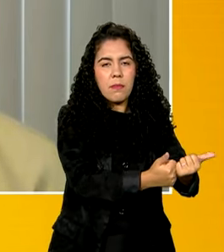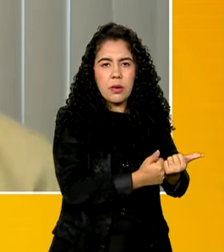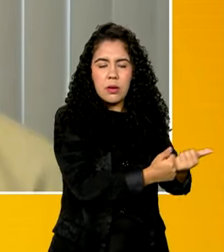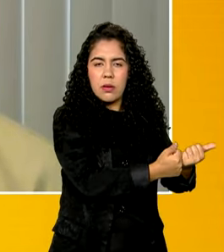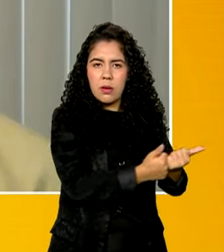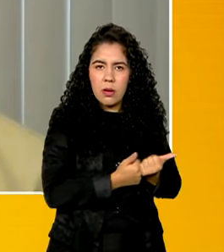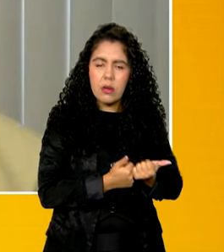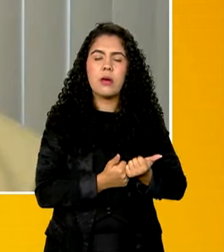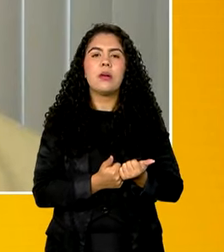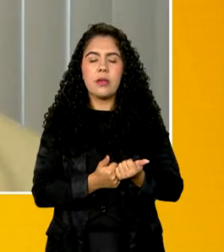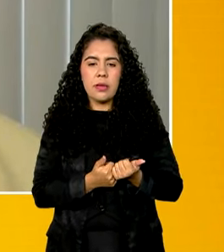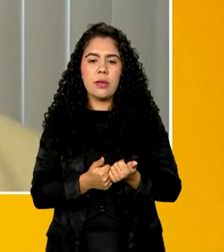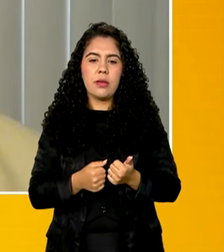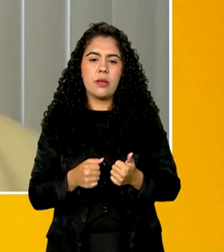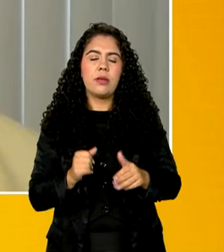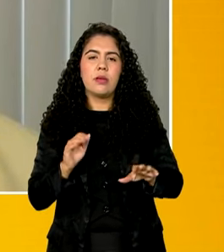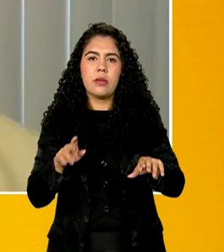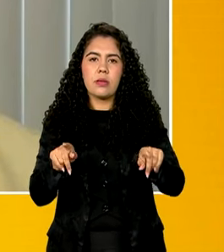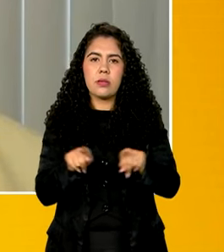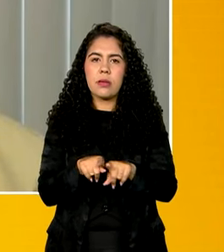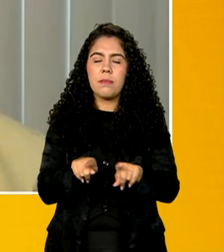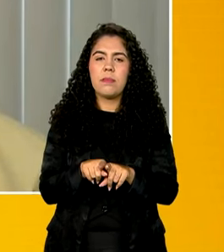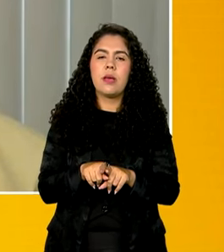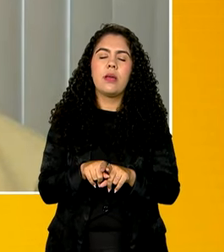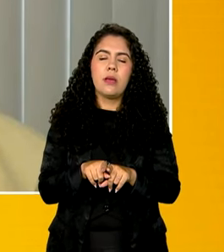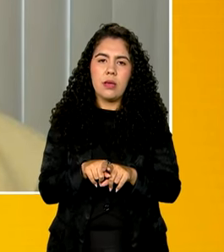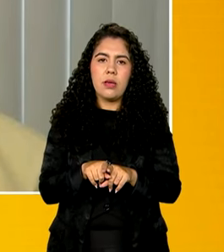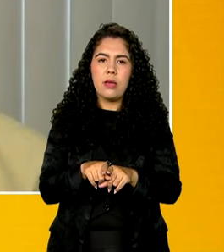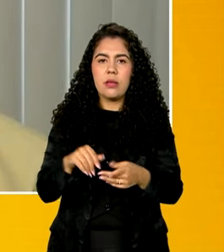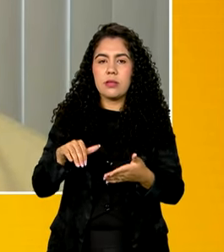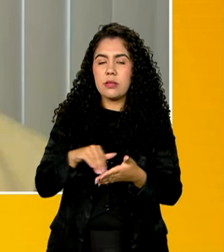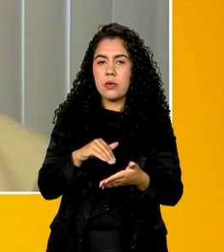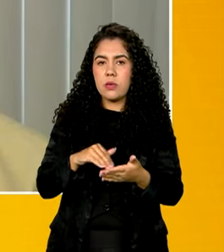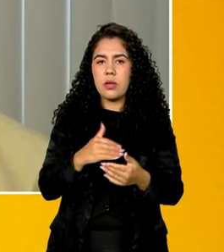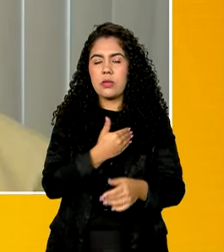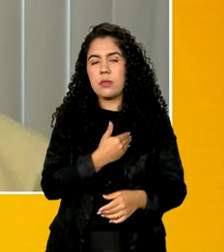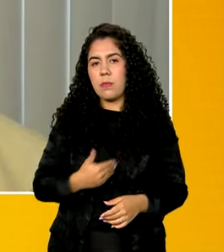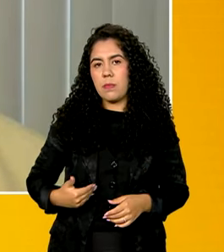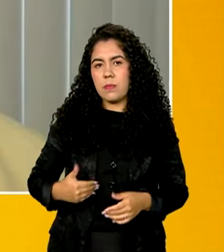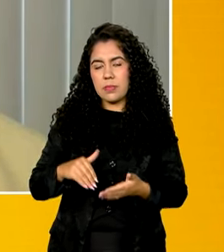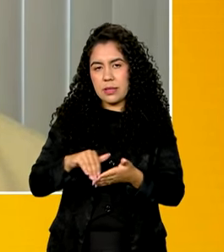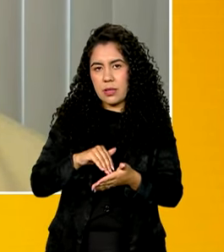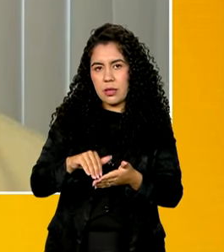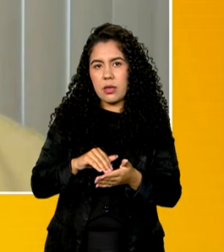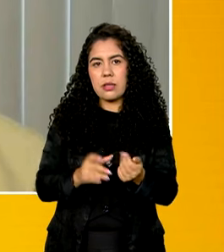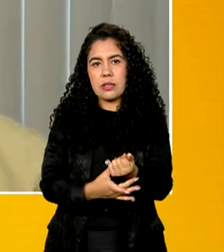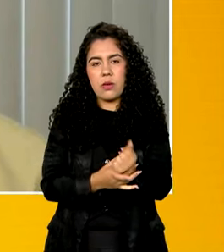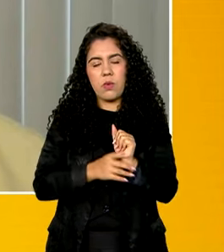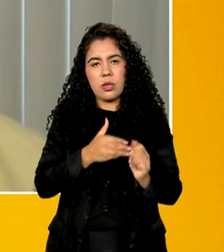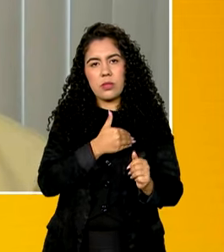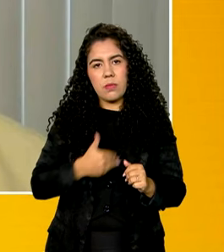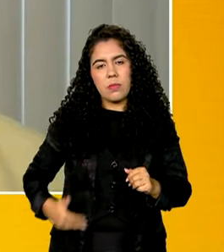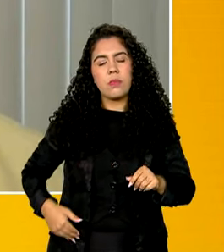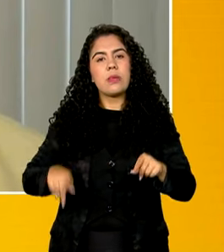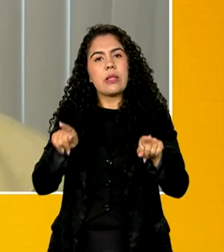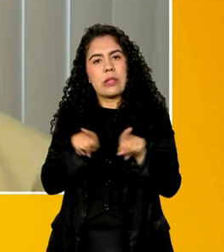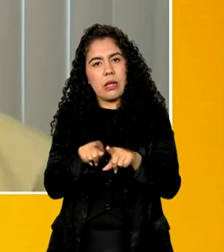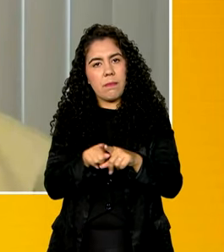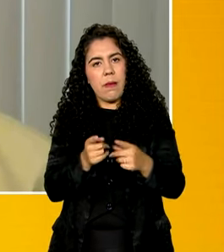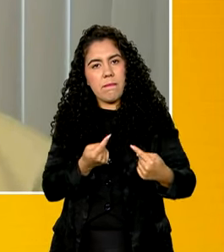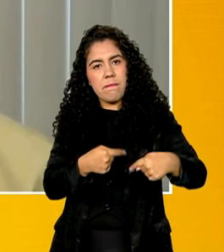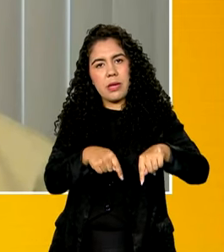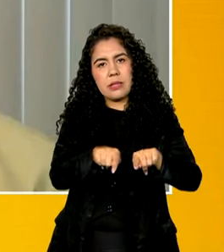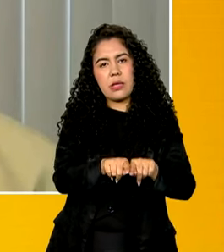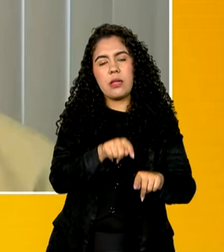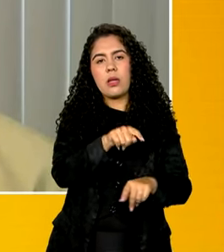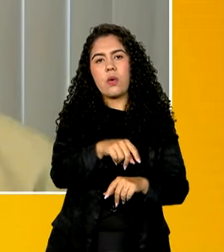do Ministério da Justiça, e de Segurança Pública, né, e em parceria com o MGI. Então, é um trabalho que, para você